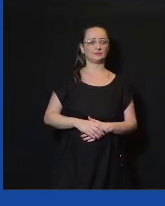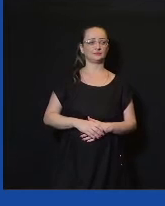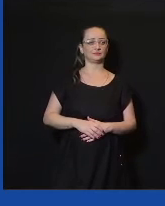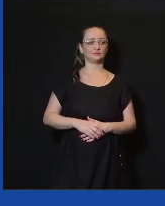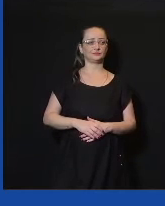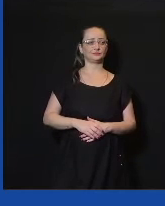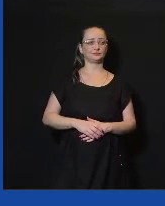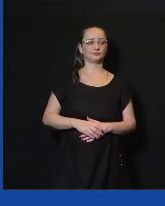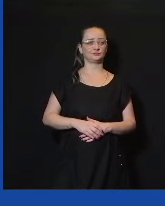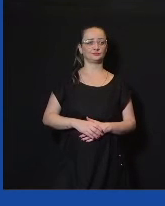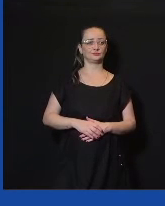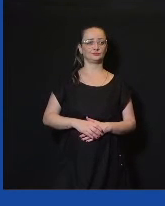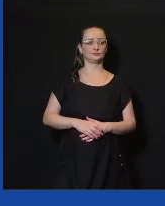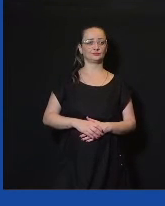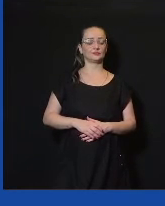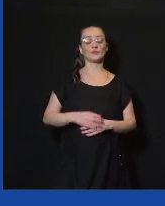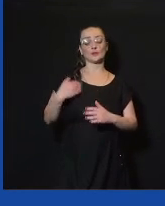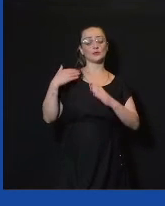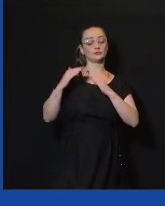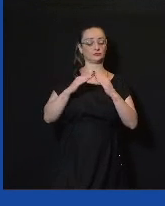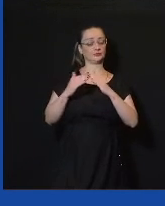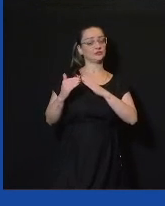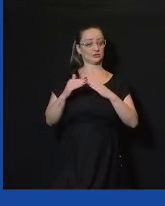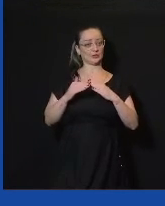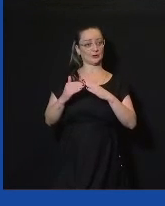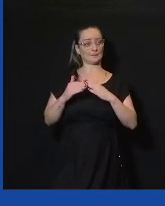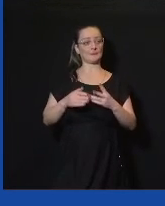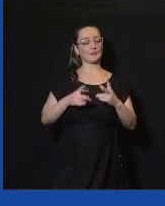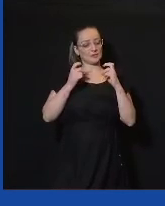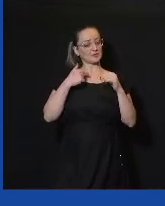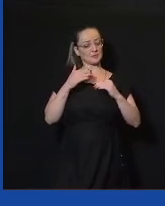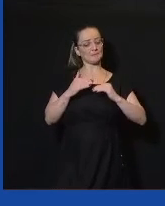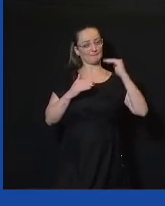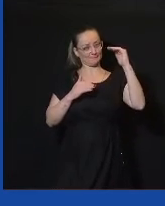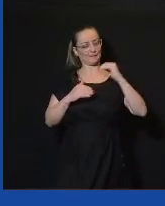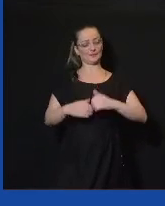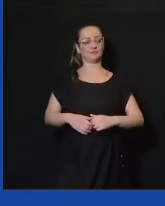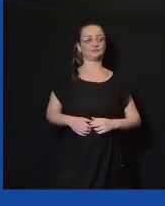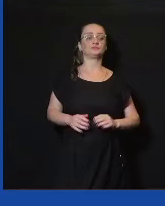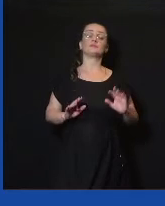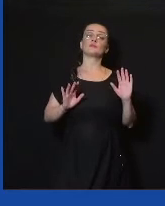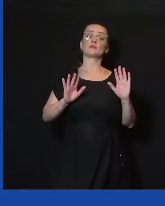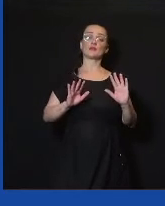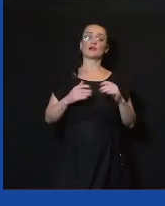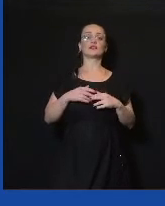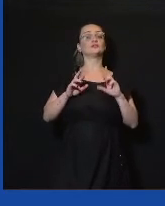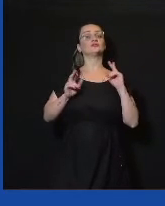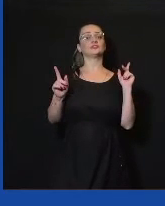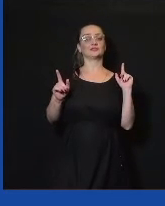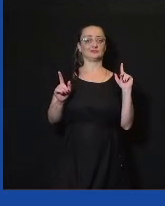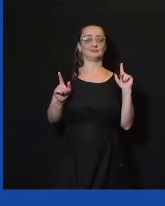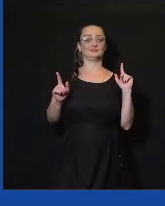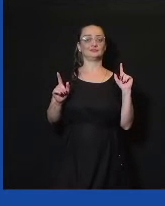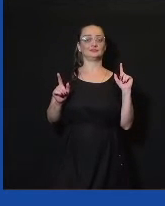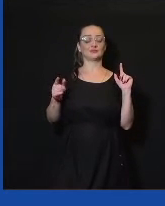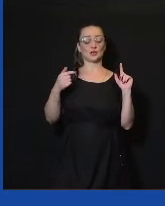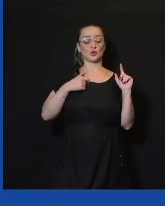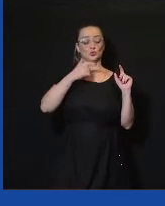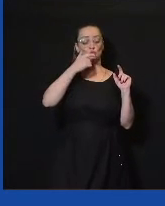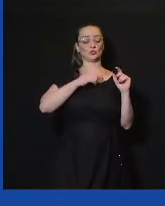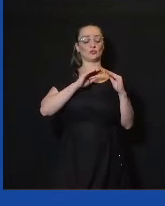Em vista dos meus vizinhos, eu tenho um puta privilégio. Mas esse é o diferencial, ser